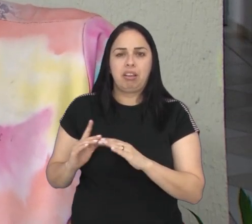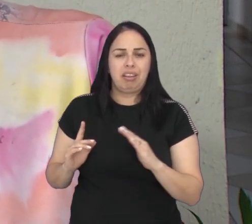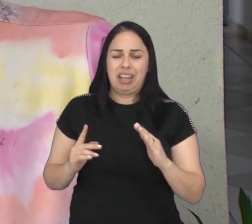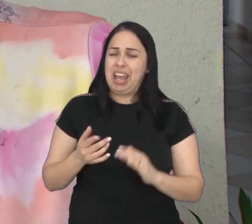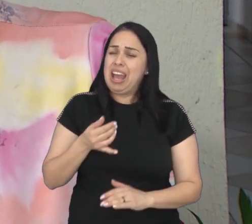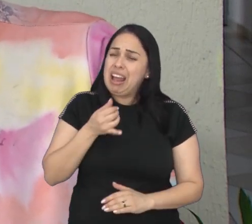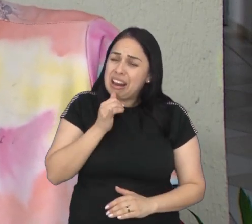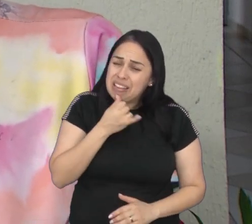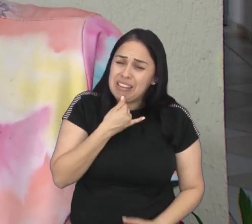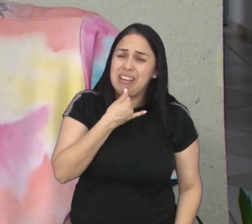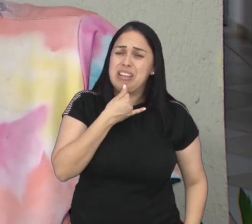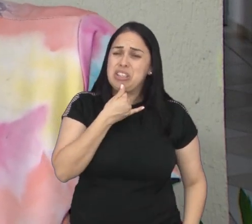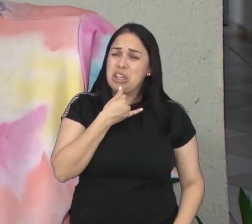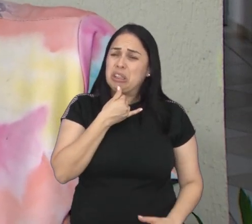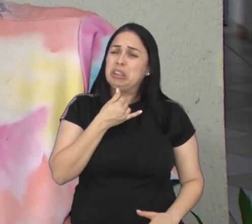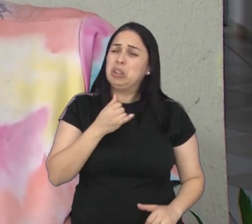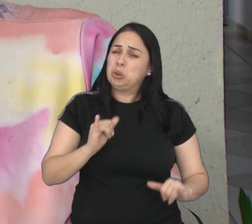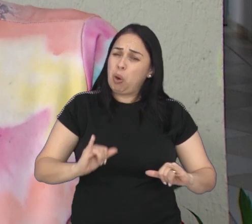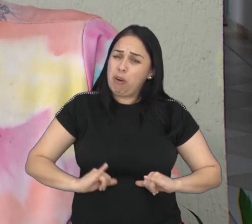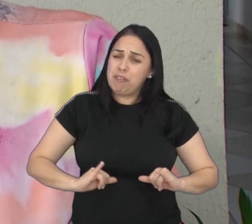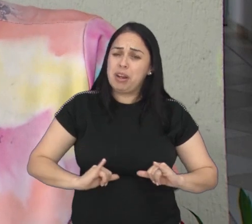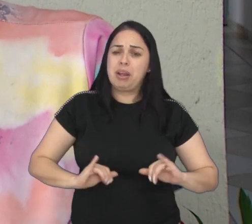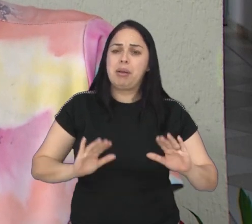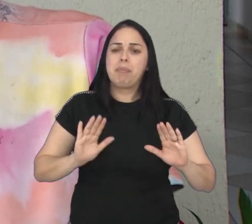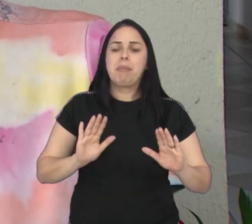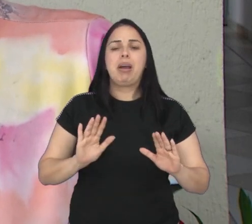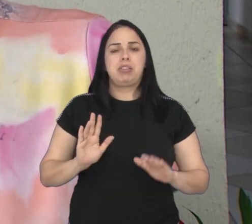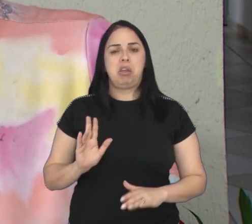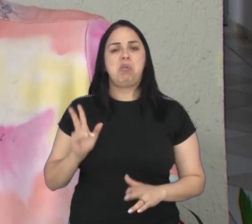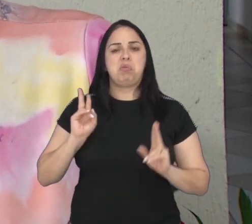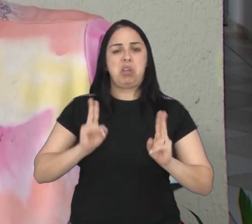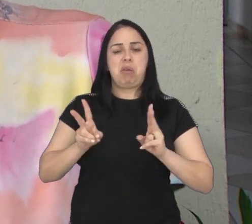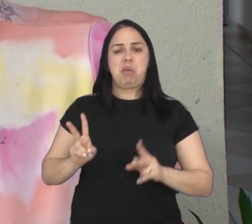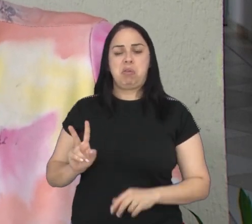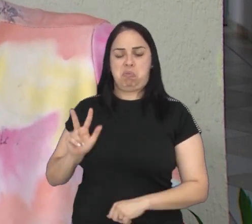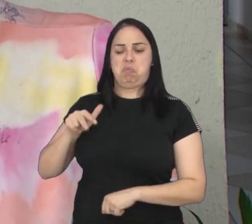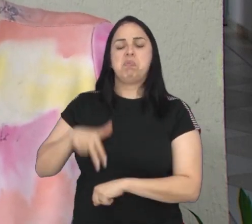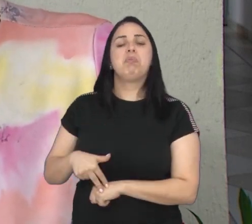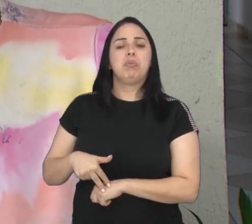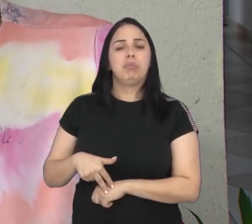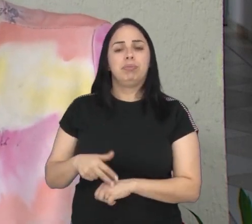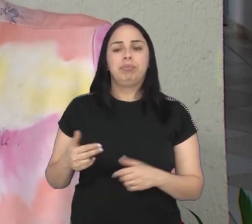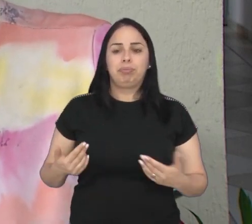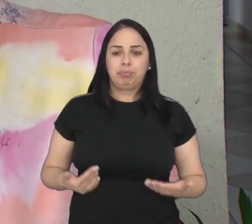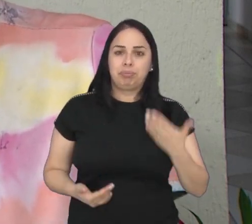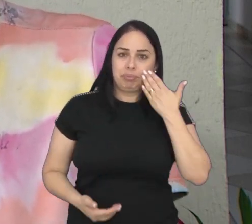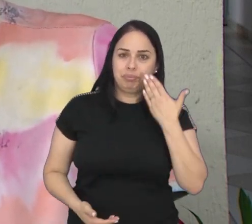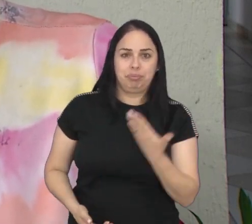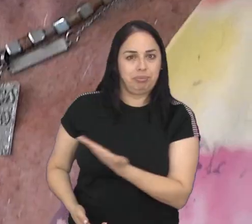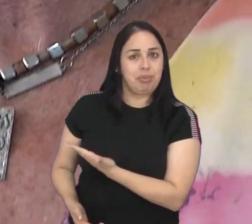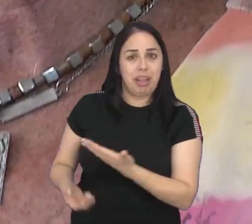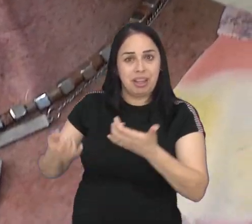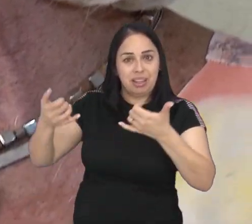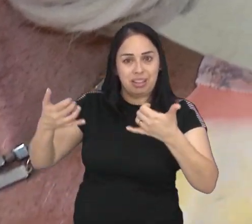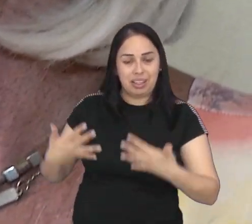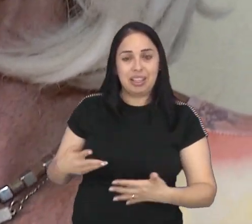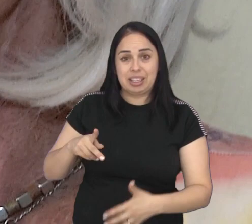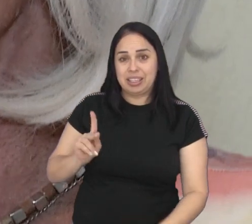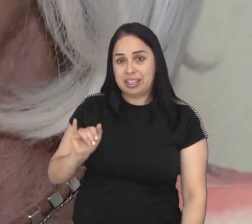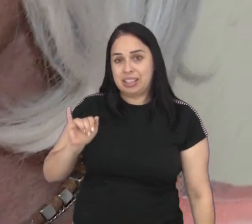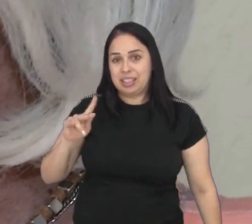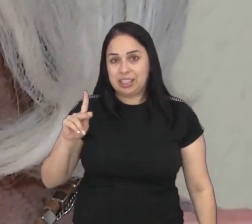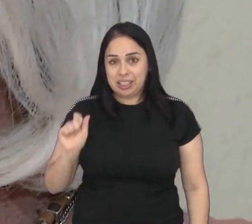Era o isolamento. Era muito triste, era muito doloroso, mas eu sempre fui de enfrentar muito tudo. Esse